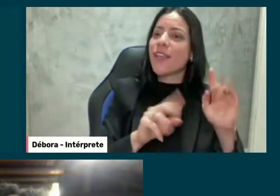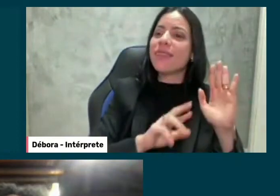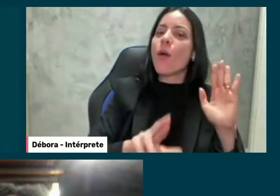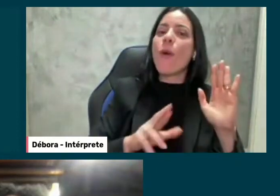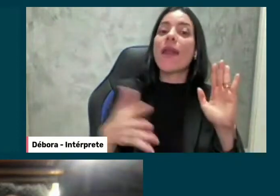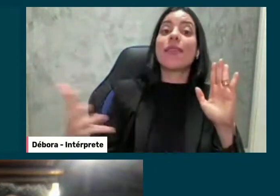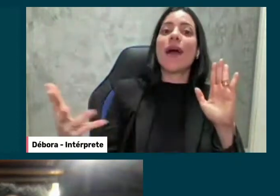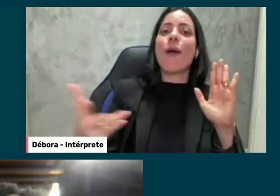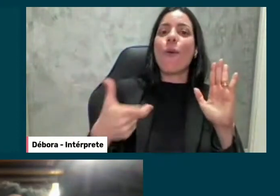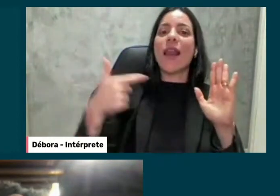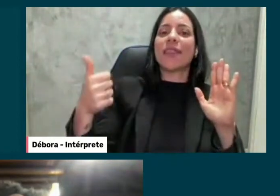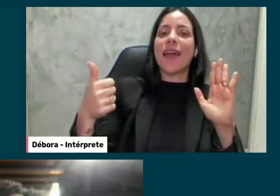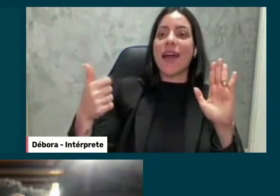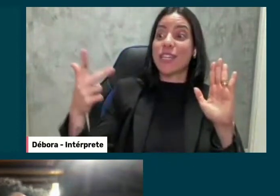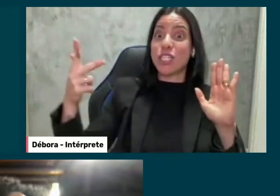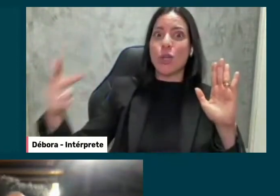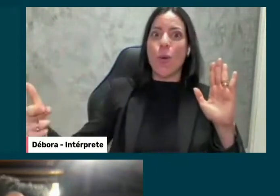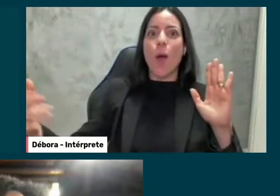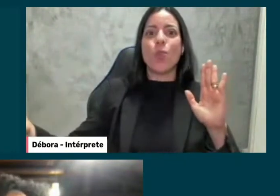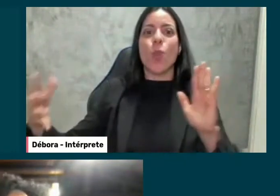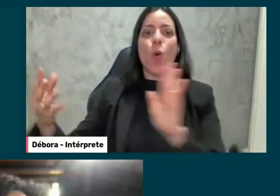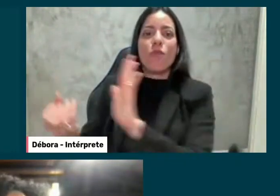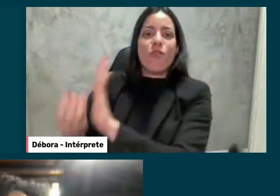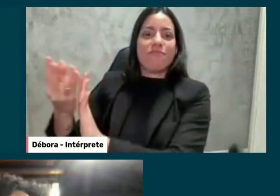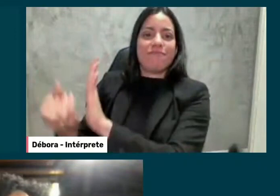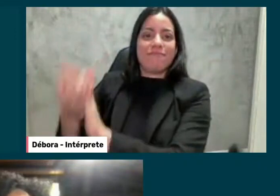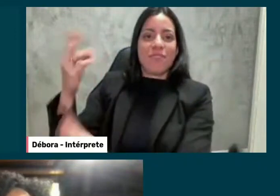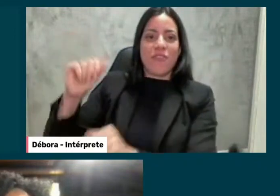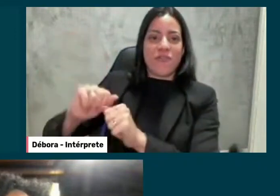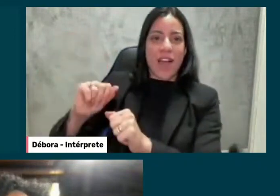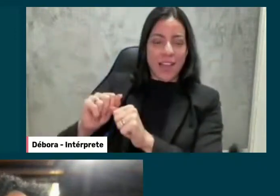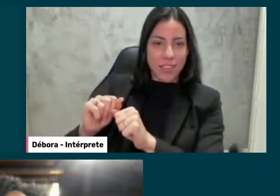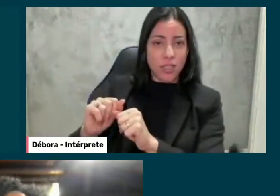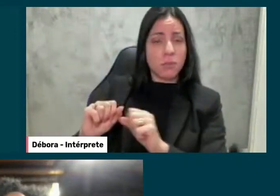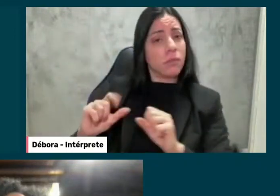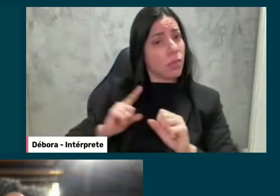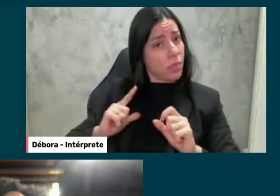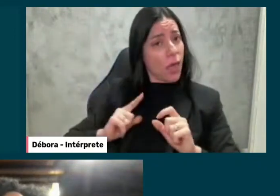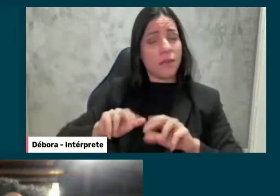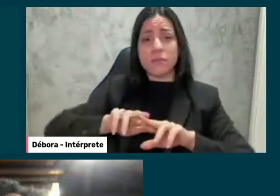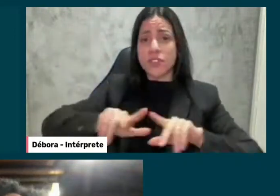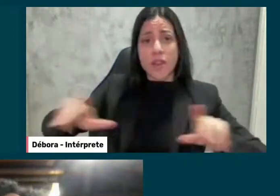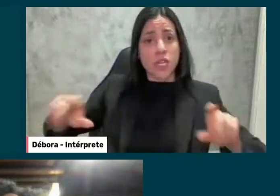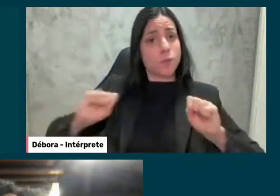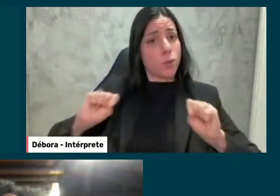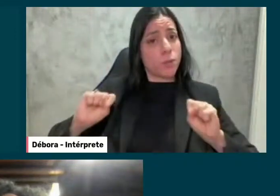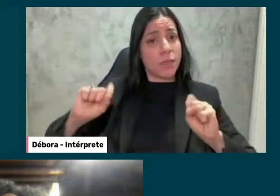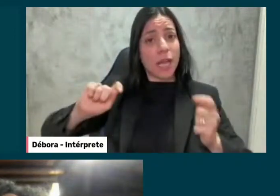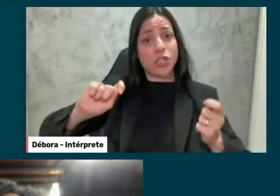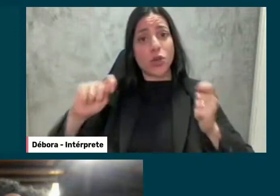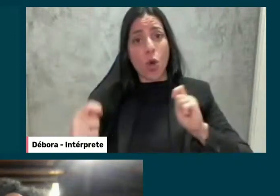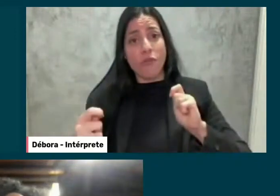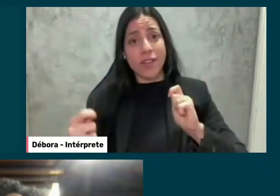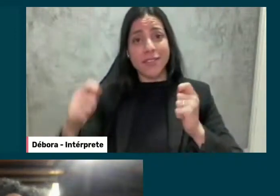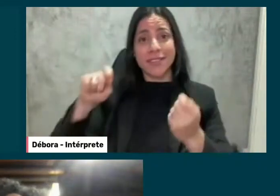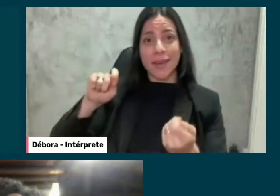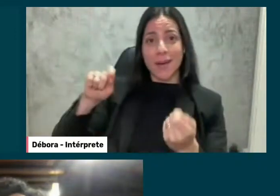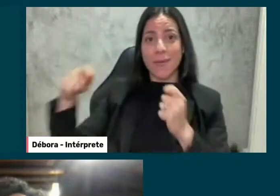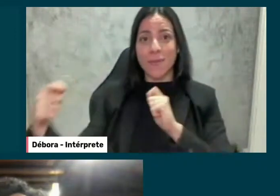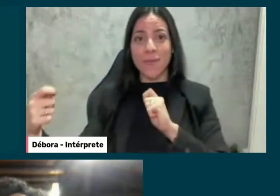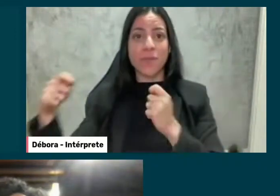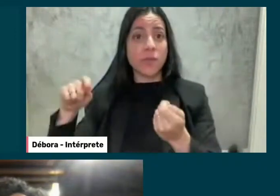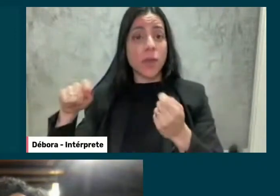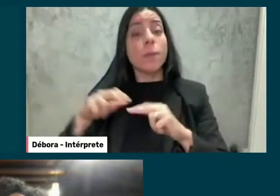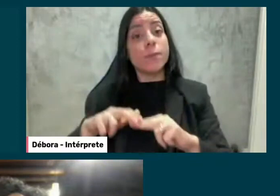atuais fazem e com essas possibilidades de conversão de formatos. Por isso que é tão surpreendente o